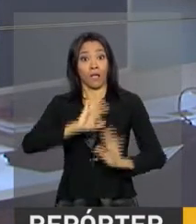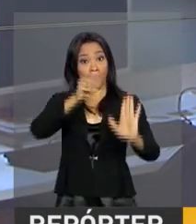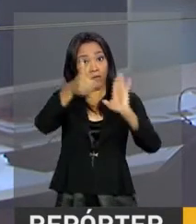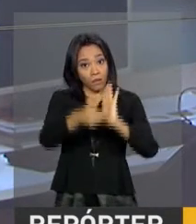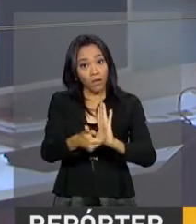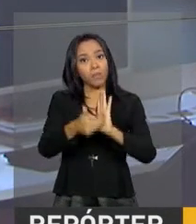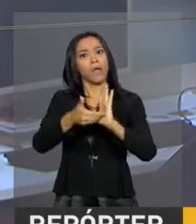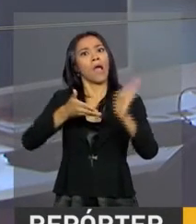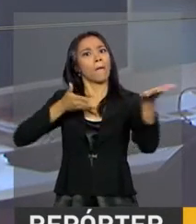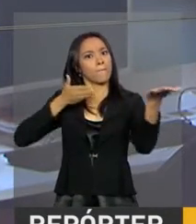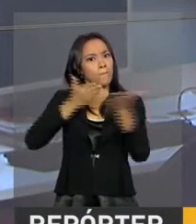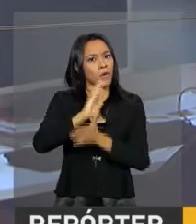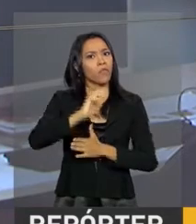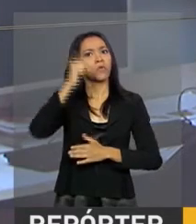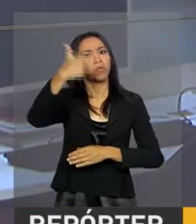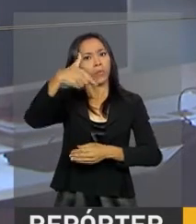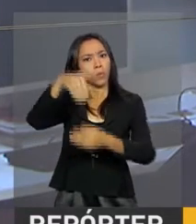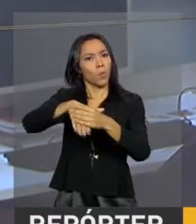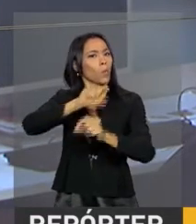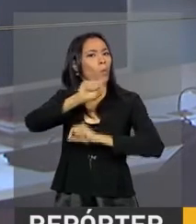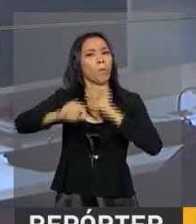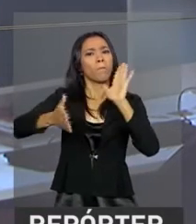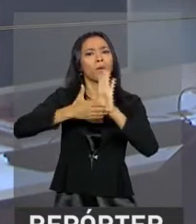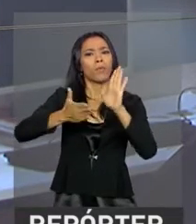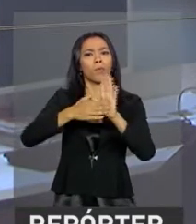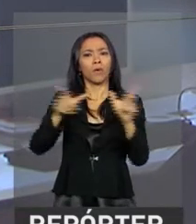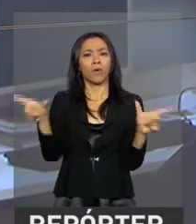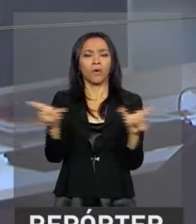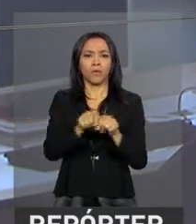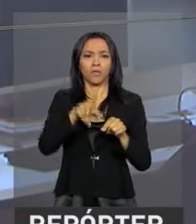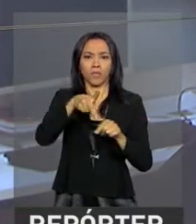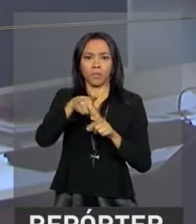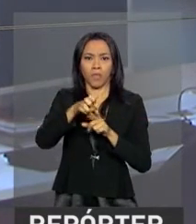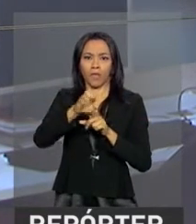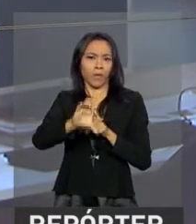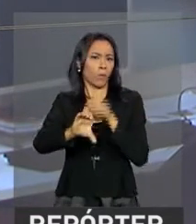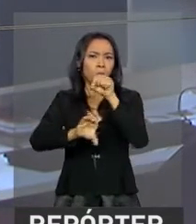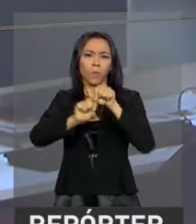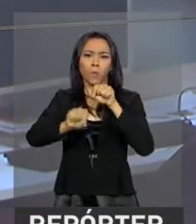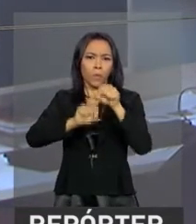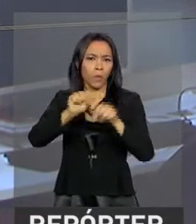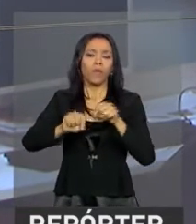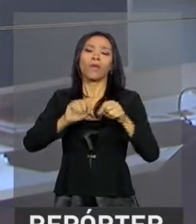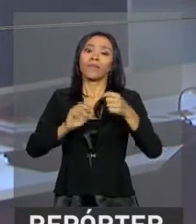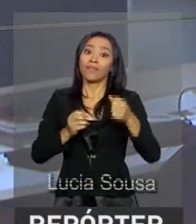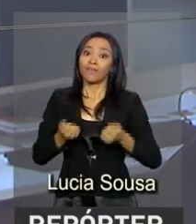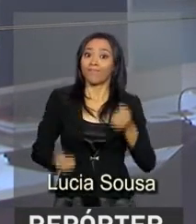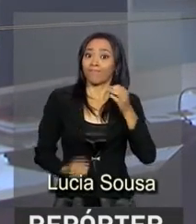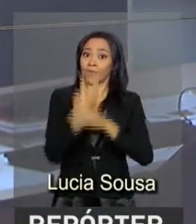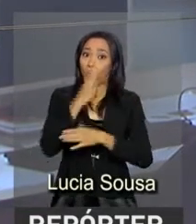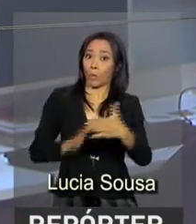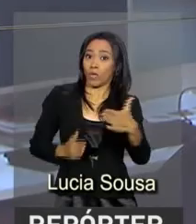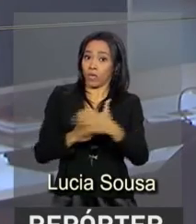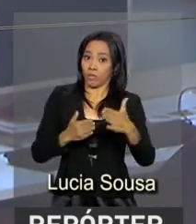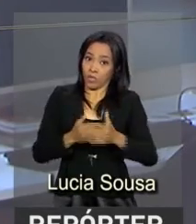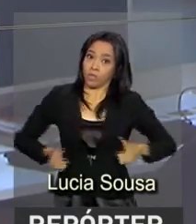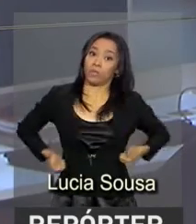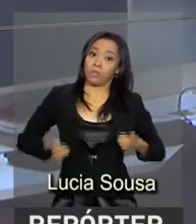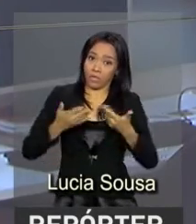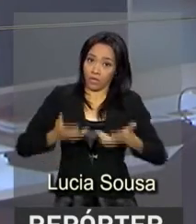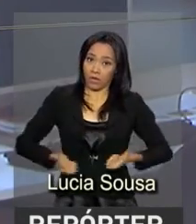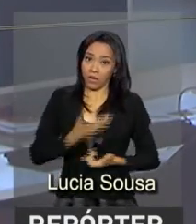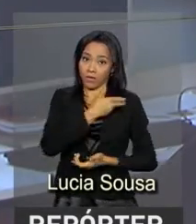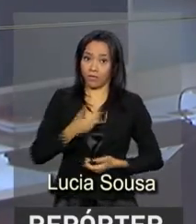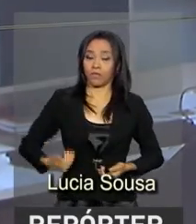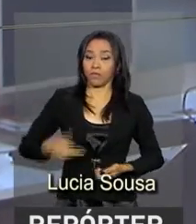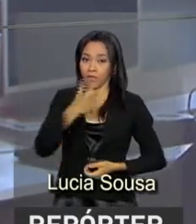aprovou em segundo turno a proposta de emenda à constituição que cria um teto para o avanço dos gastos do governo federal